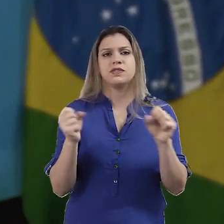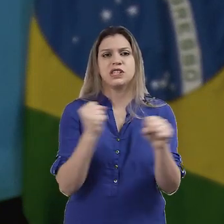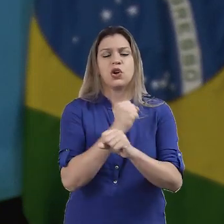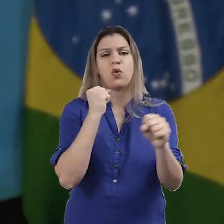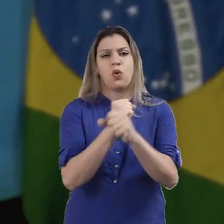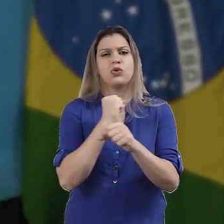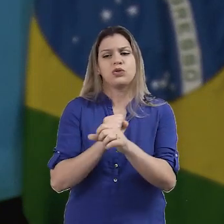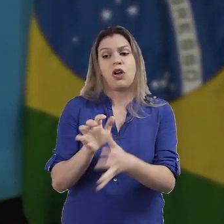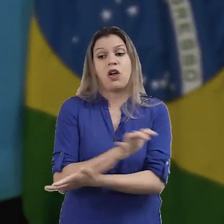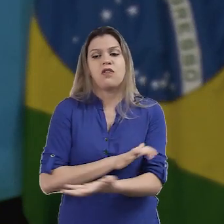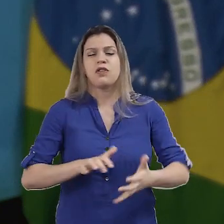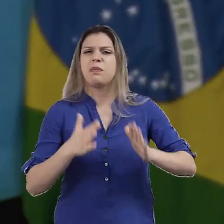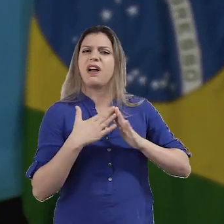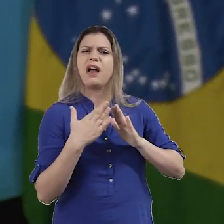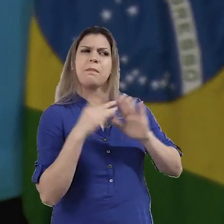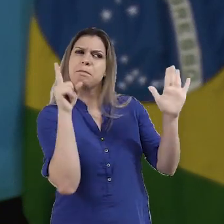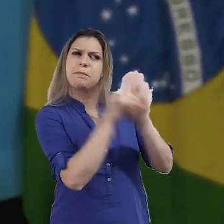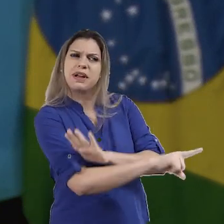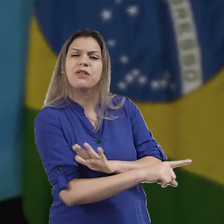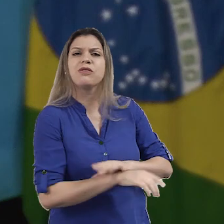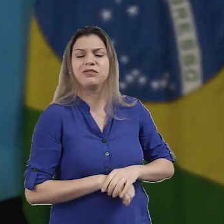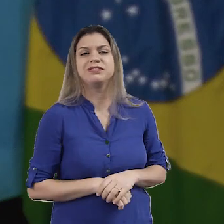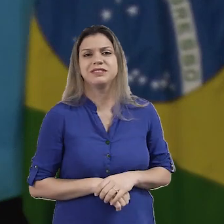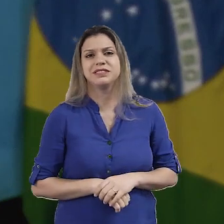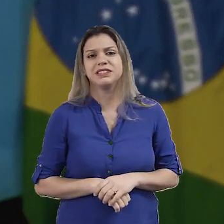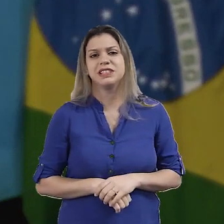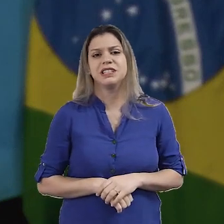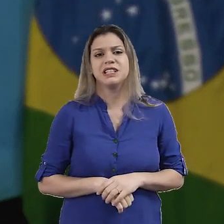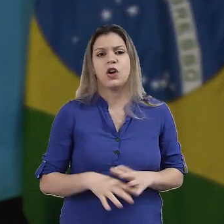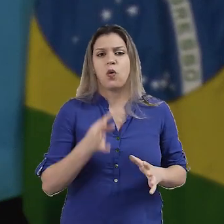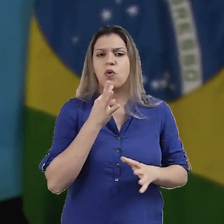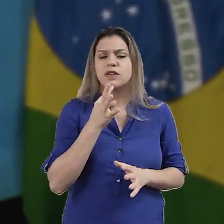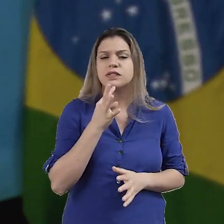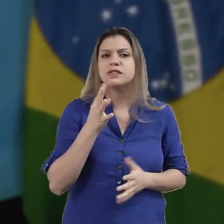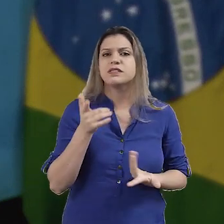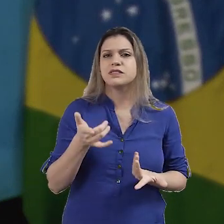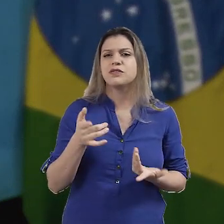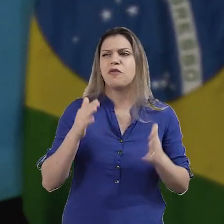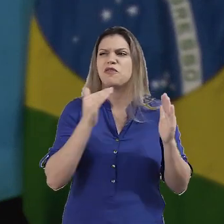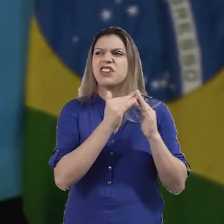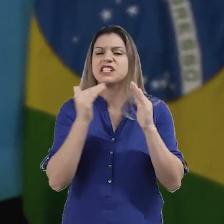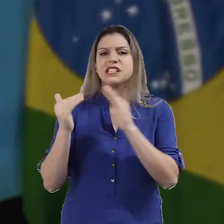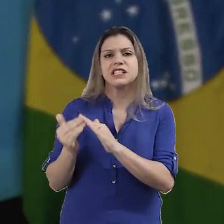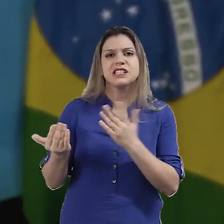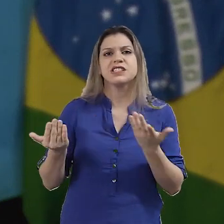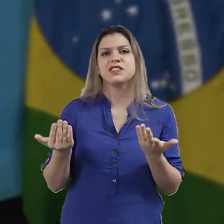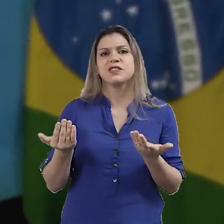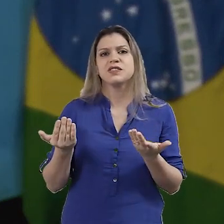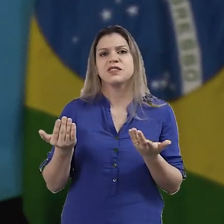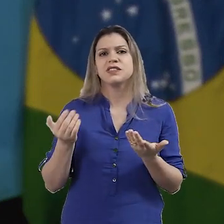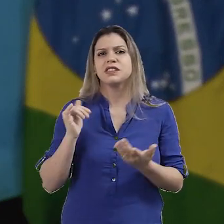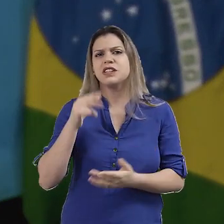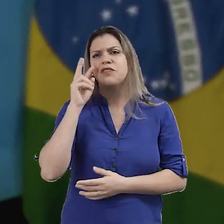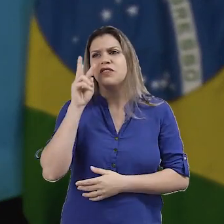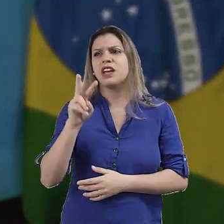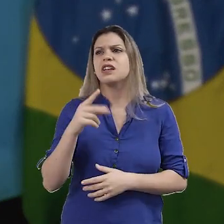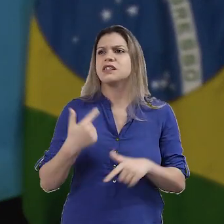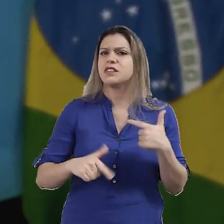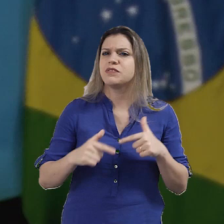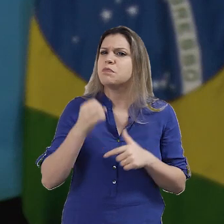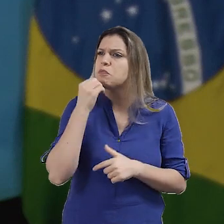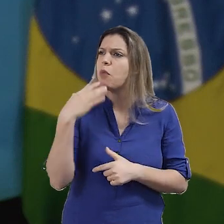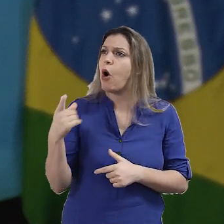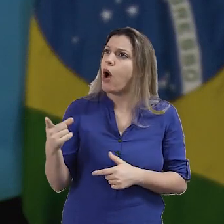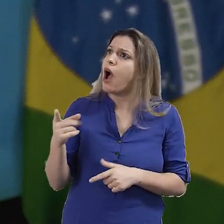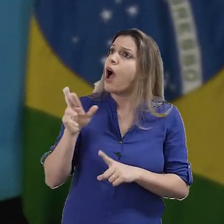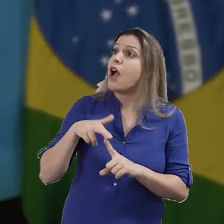um imóvel, vai reformar a nossa casa, a gente pergunta para os conhecidos, para o vizinho, quando a gente vê que o serviço foi bem